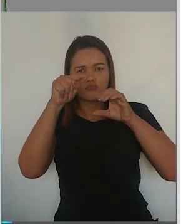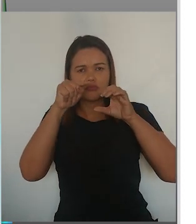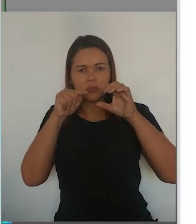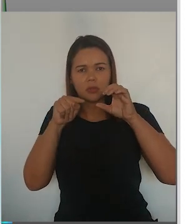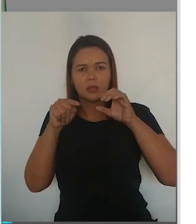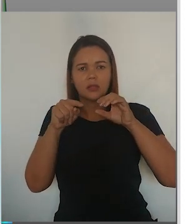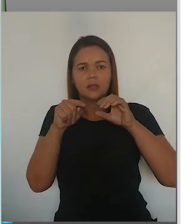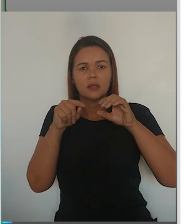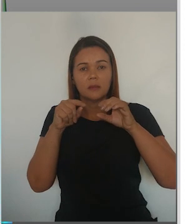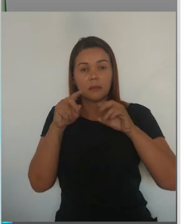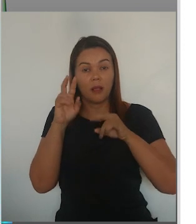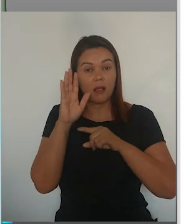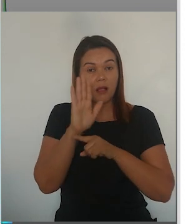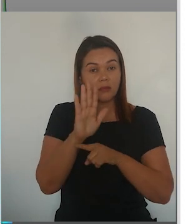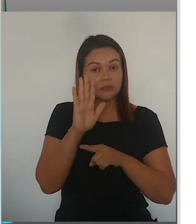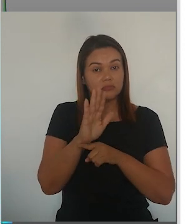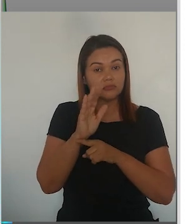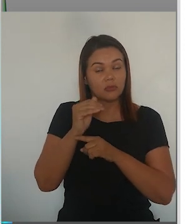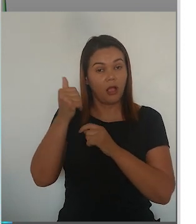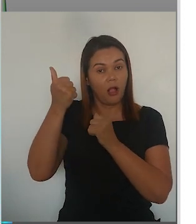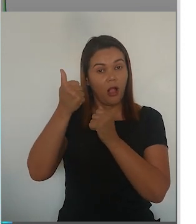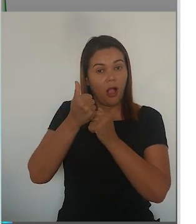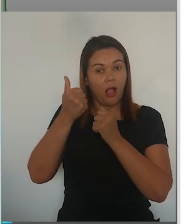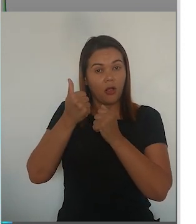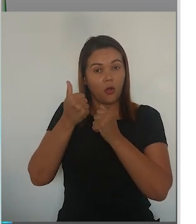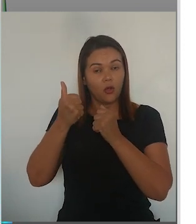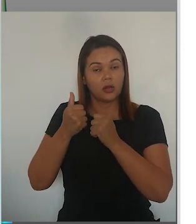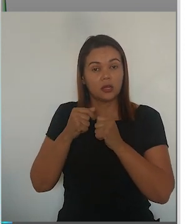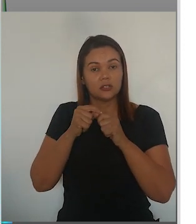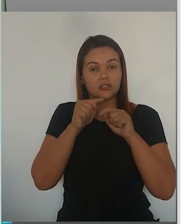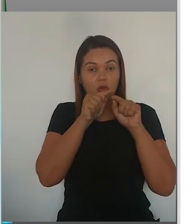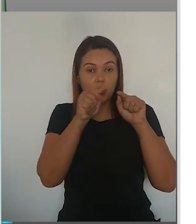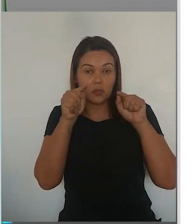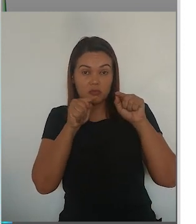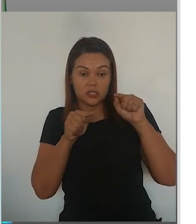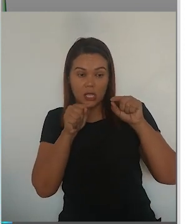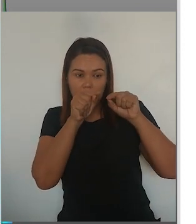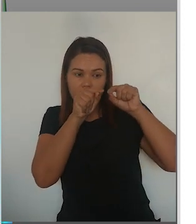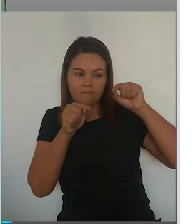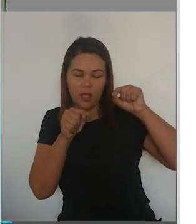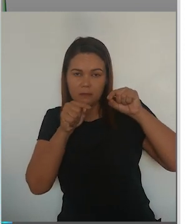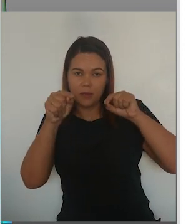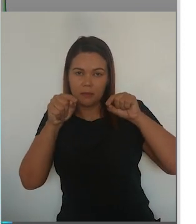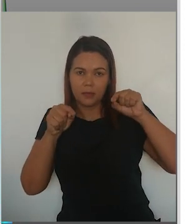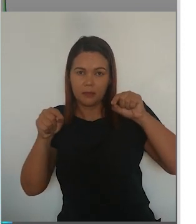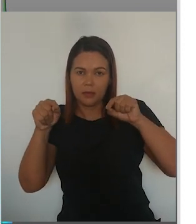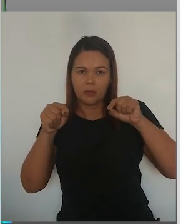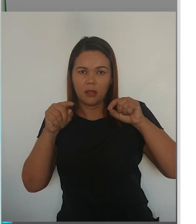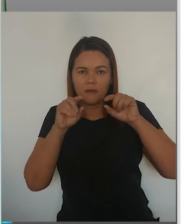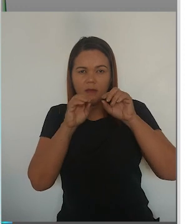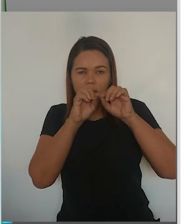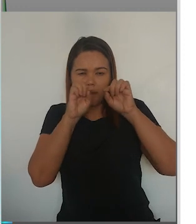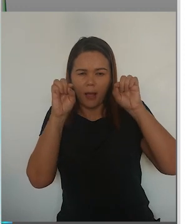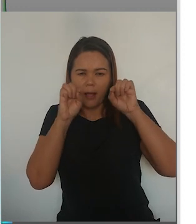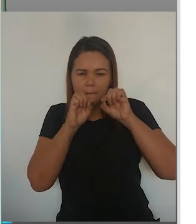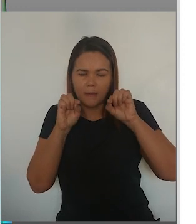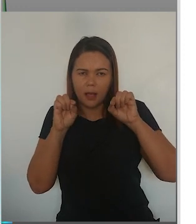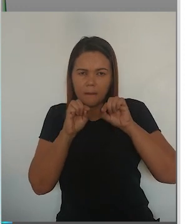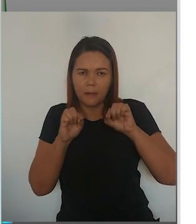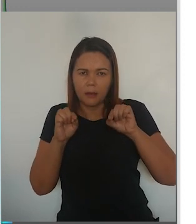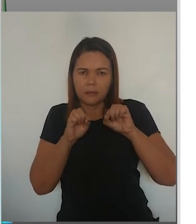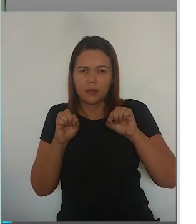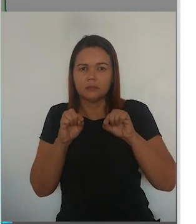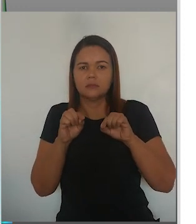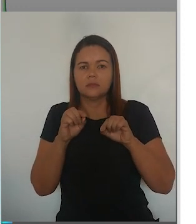A actina ainda é circundada pela nebulina, que auxilia na ancoragem